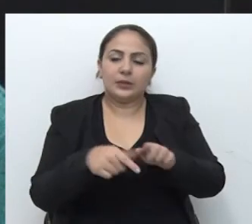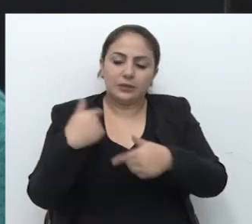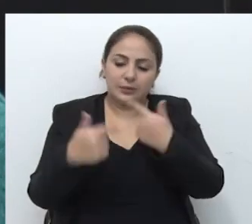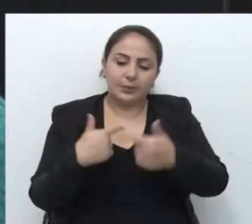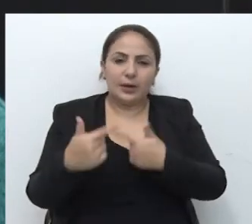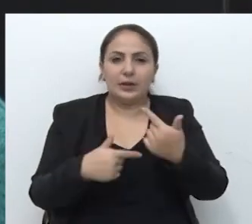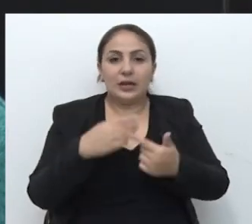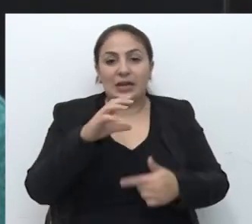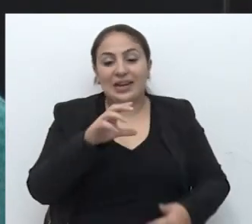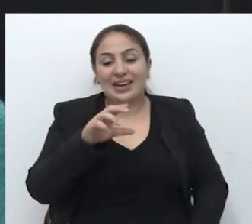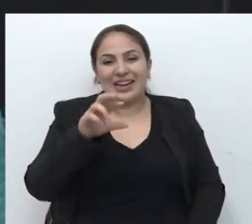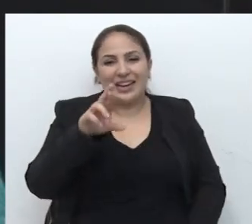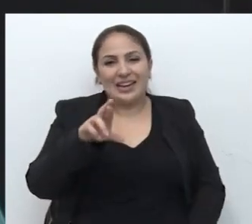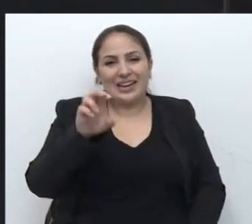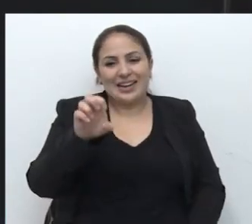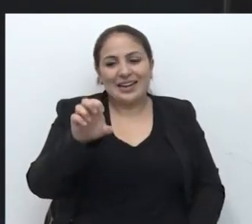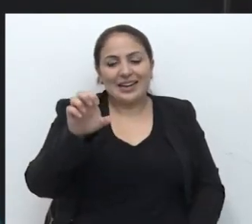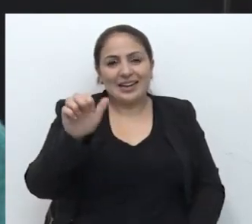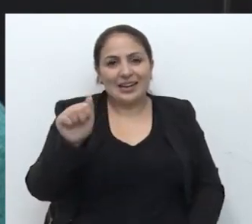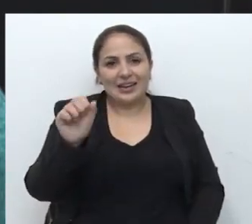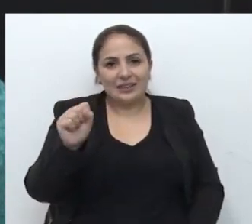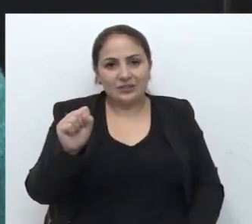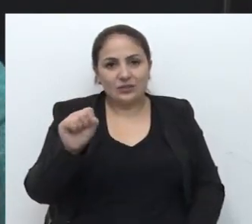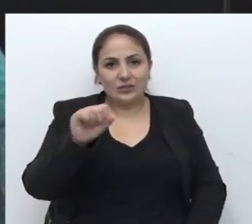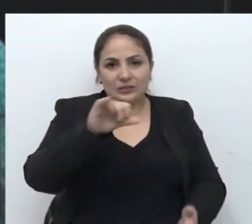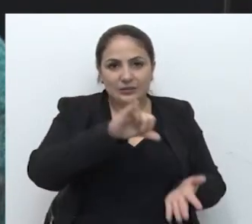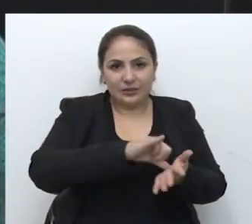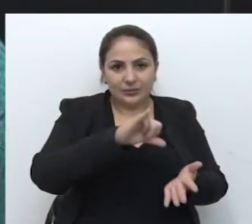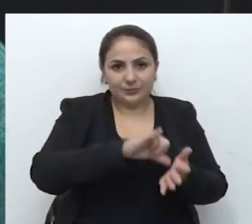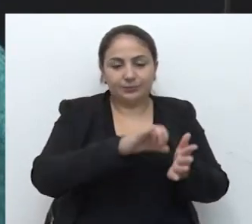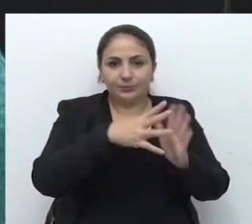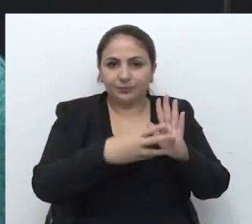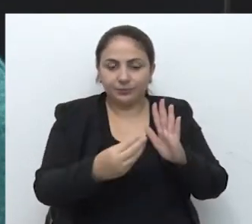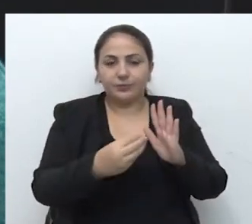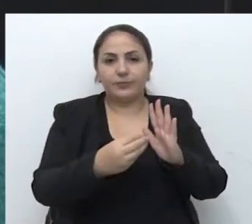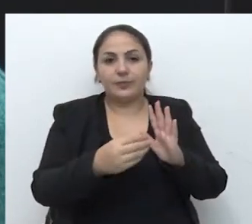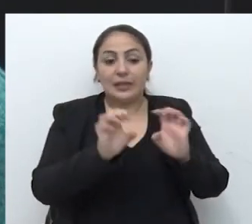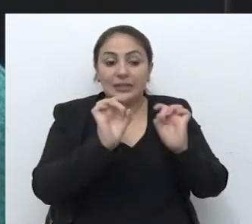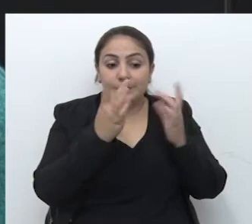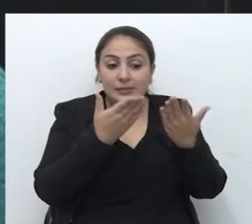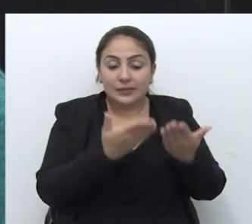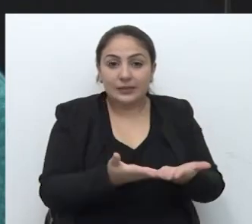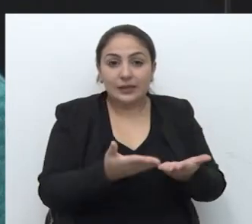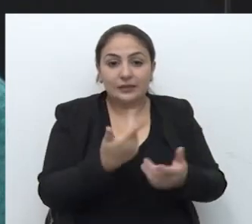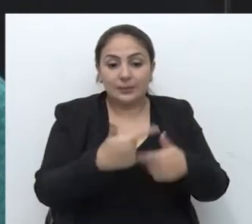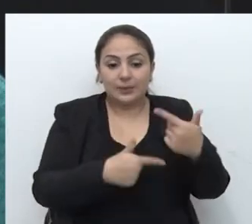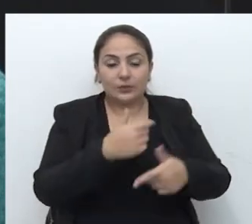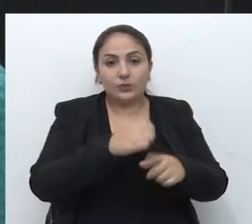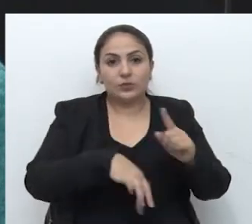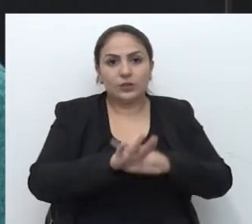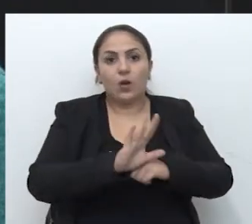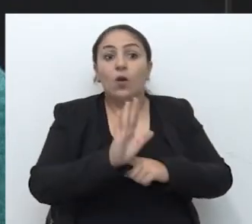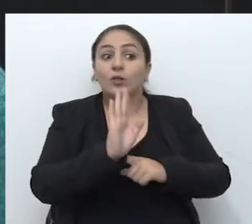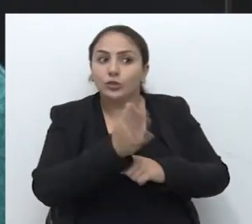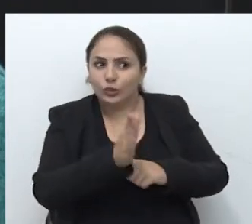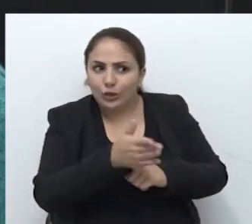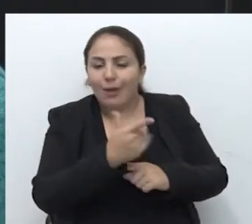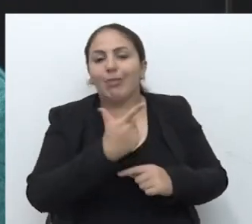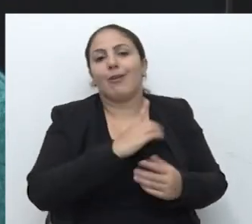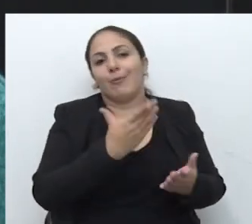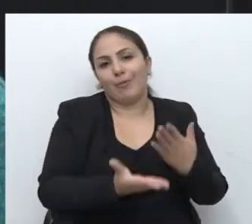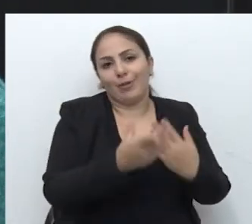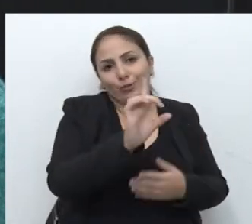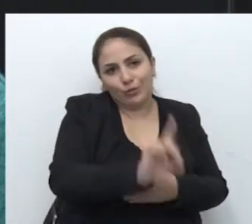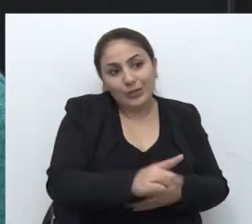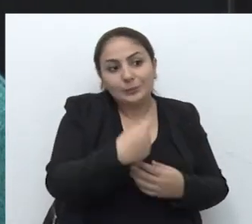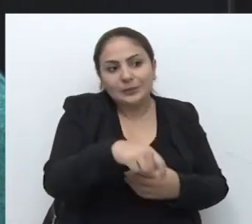né? Trabalha também através do CREAS, o Centro de Referência Especializado de Assistência Social, que é quando já existem violações